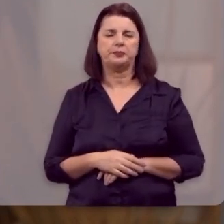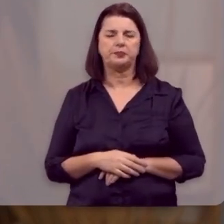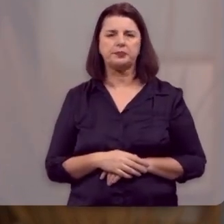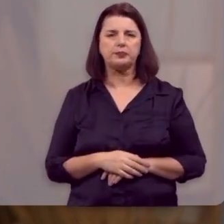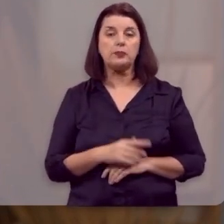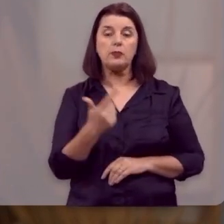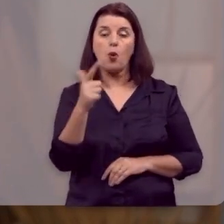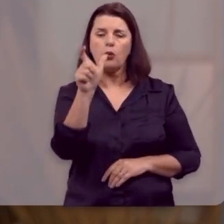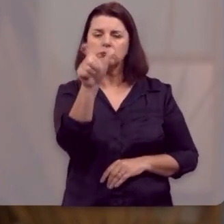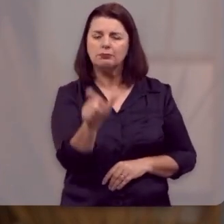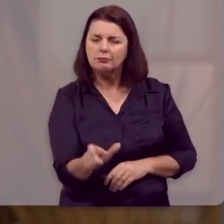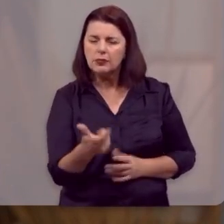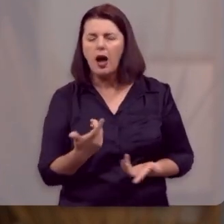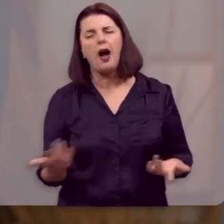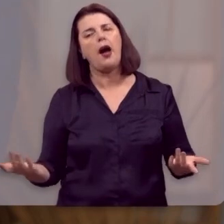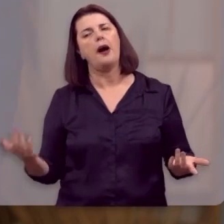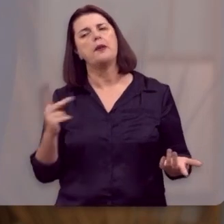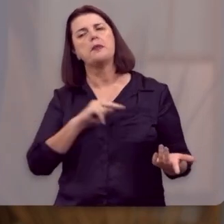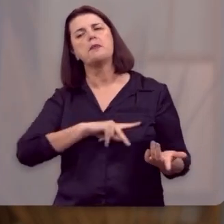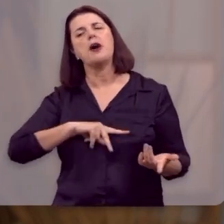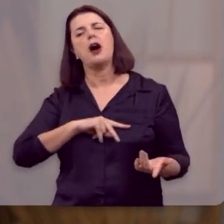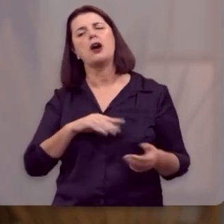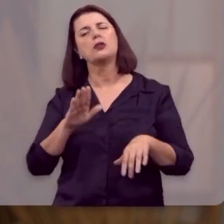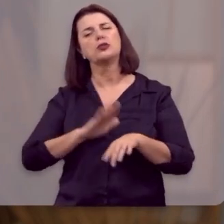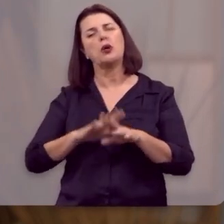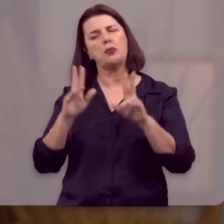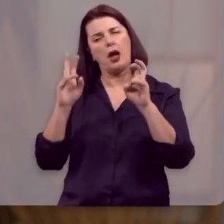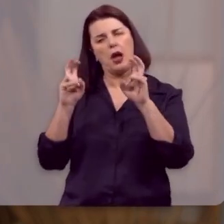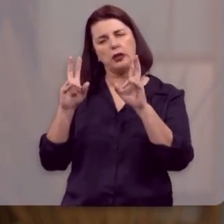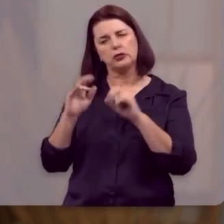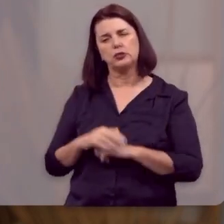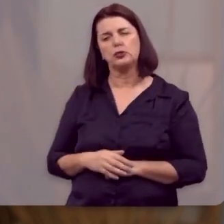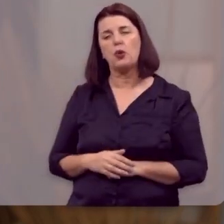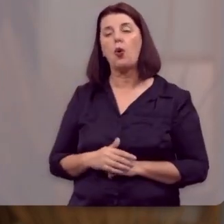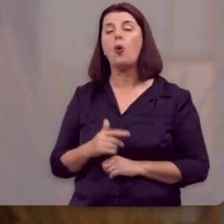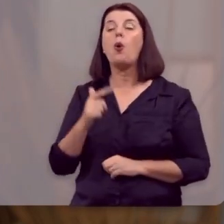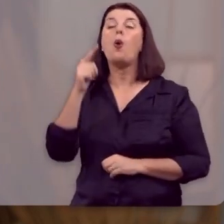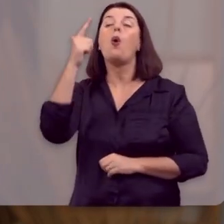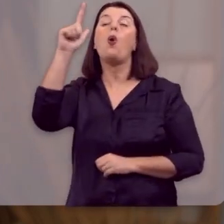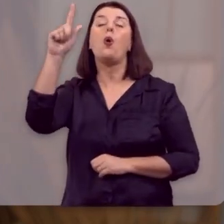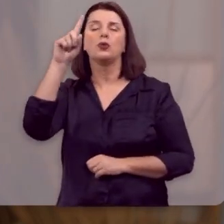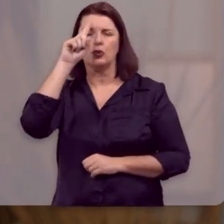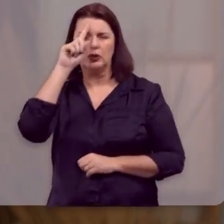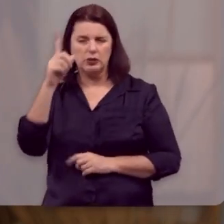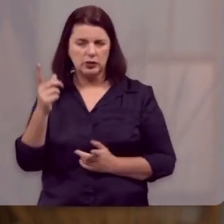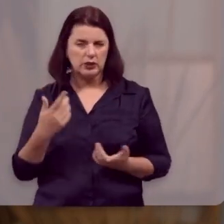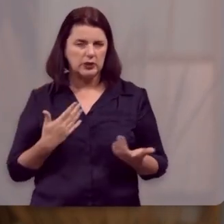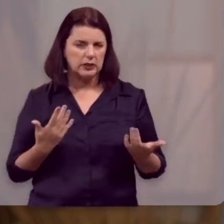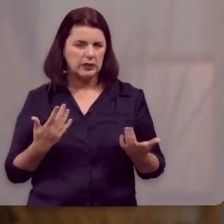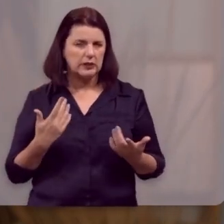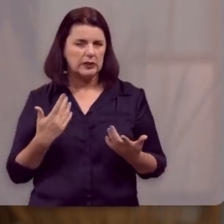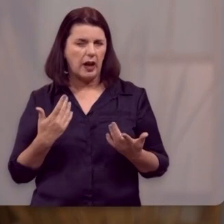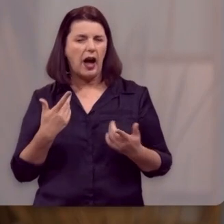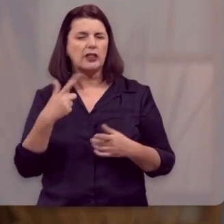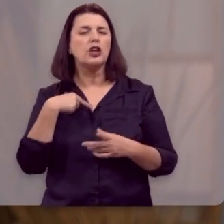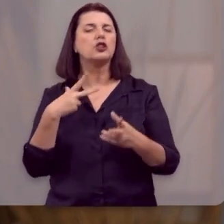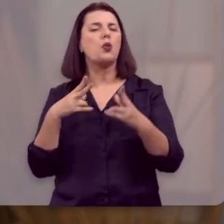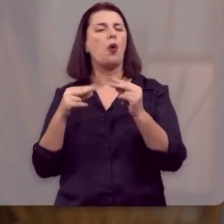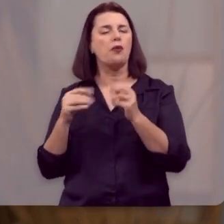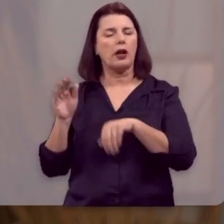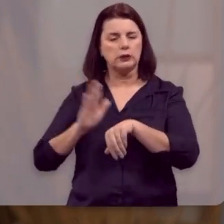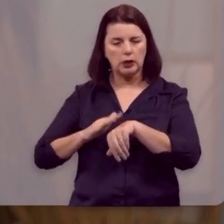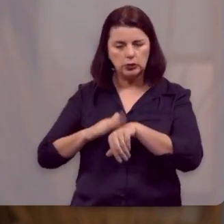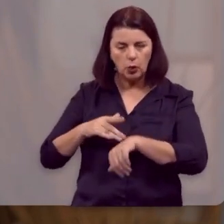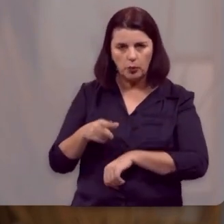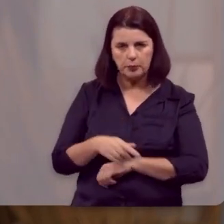grego. Outros disseram, olha Paulo, sobre este assunto te ouviremos noutra ocasião. Adiaram